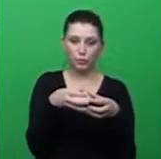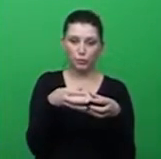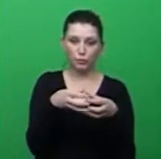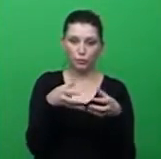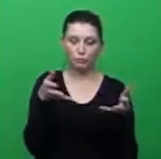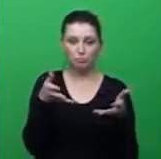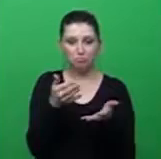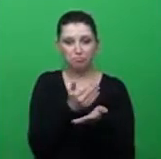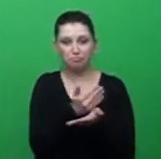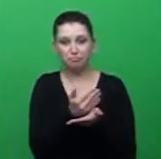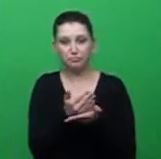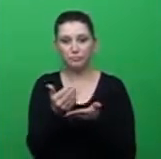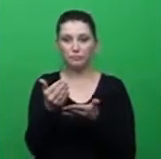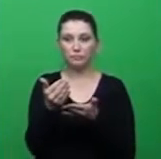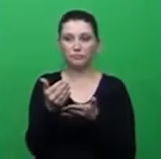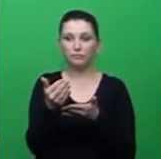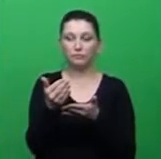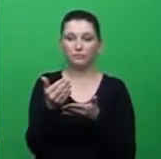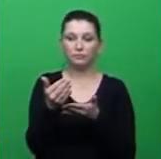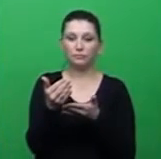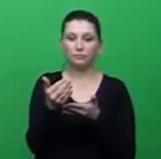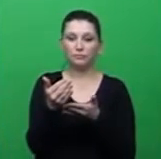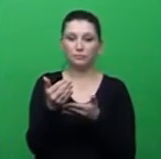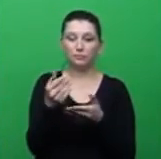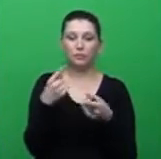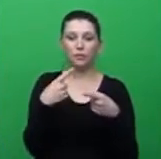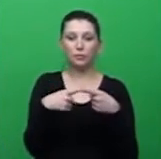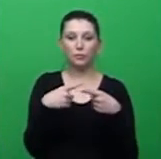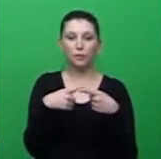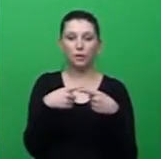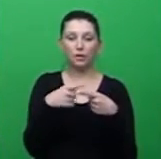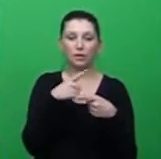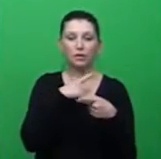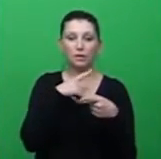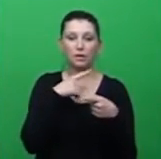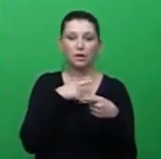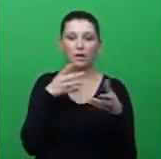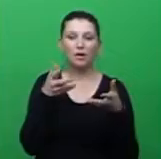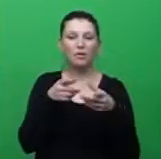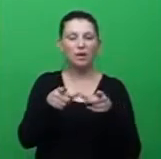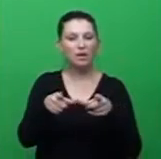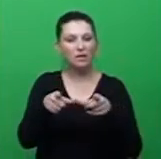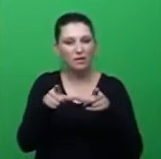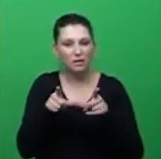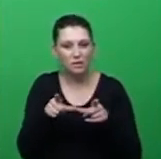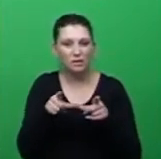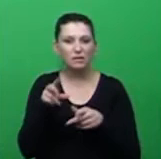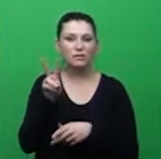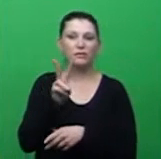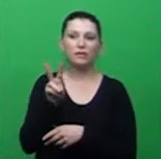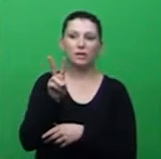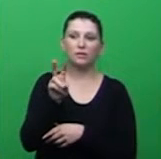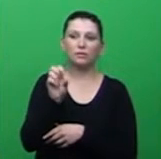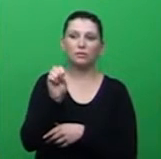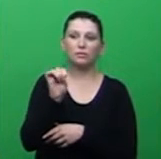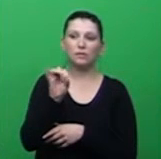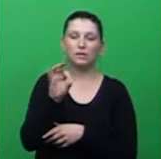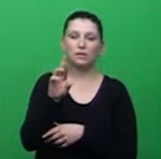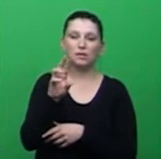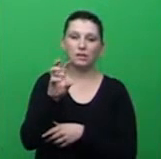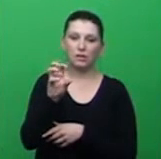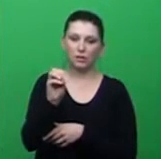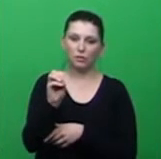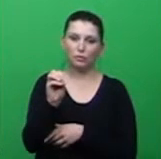presente data, em razão da licença da vereança do vereador Círio Ciribelli. Sem mais para o